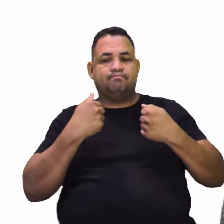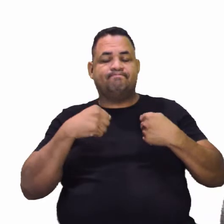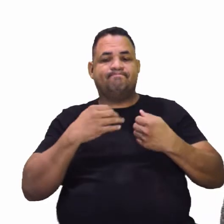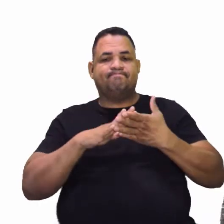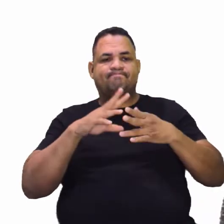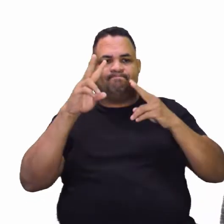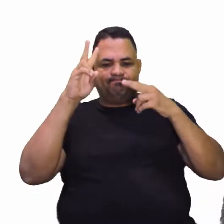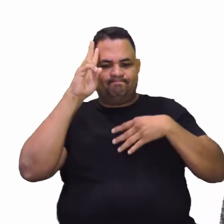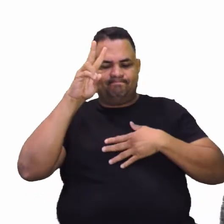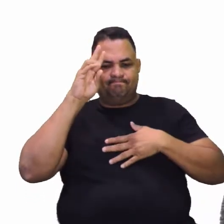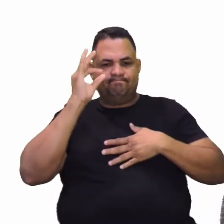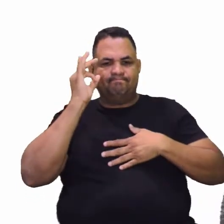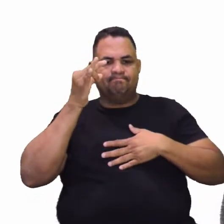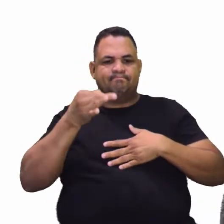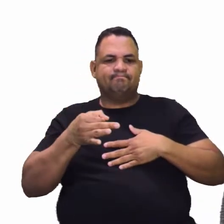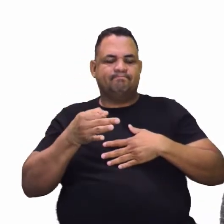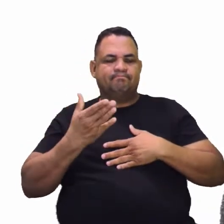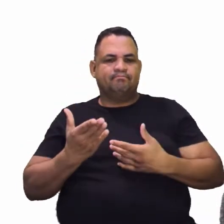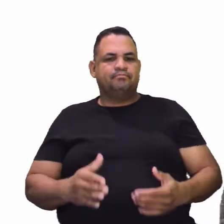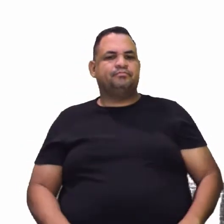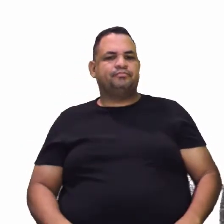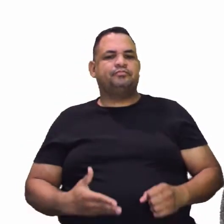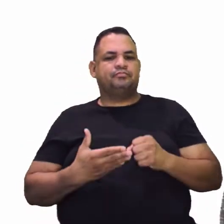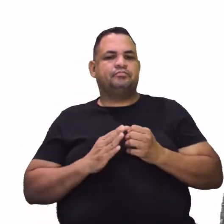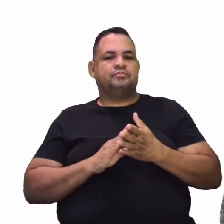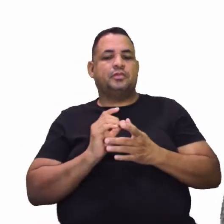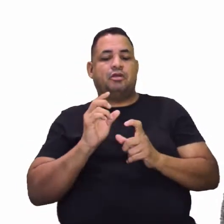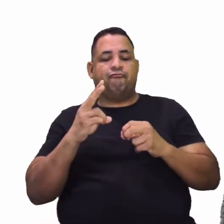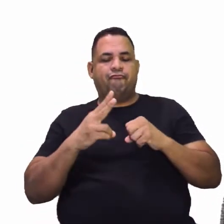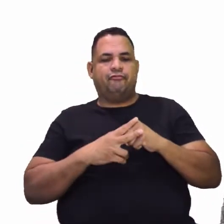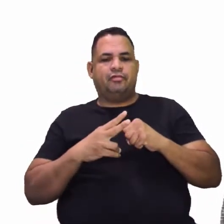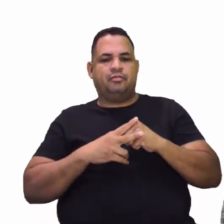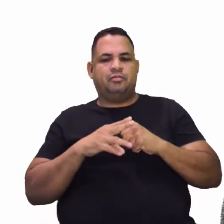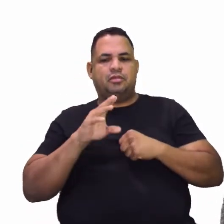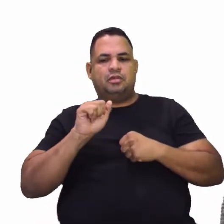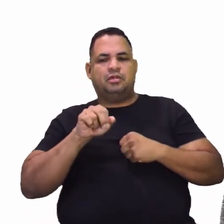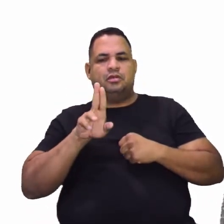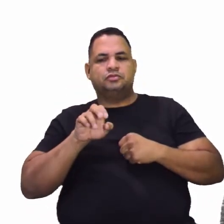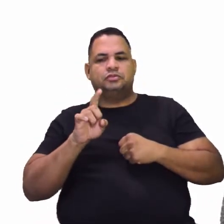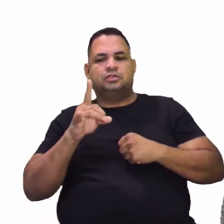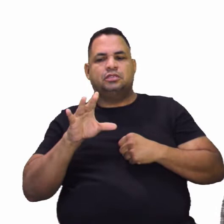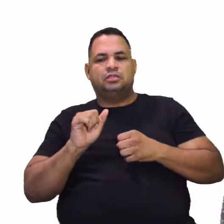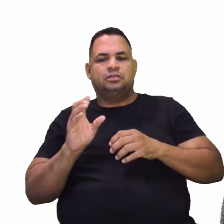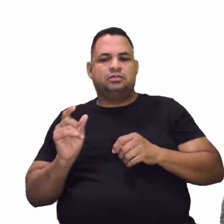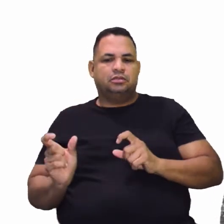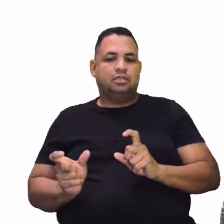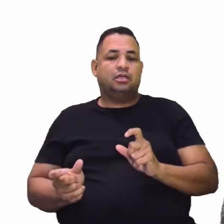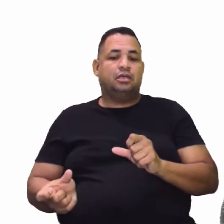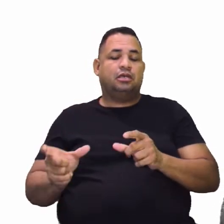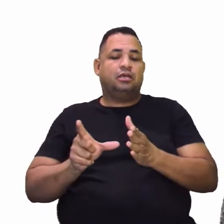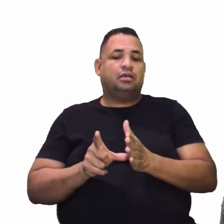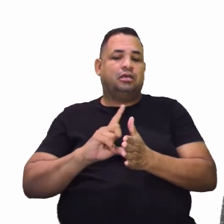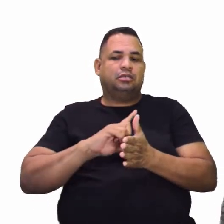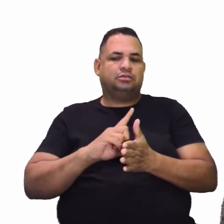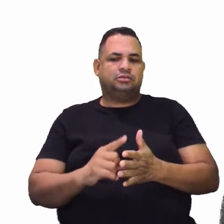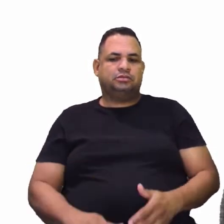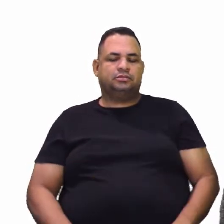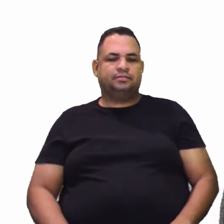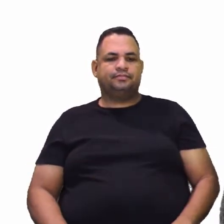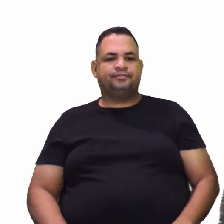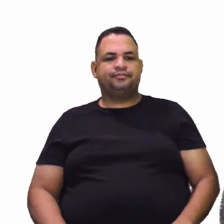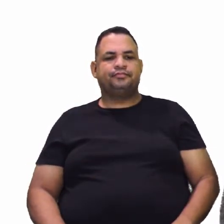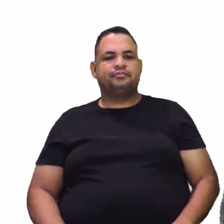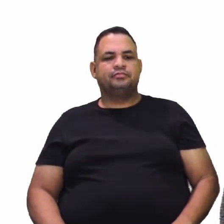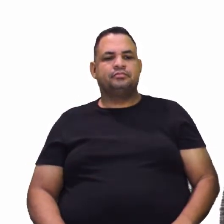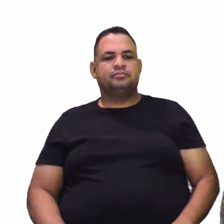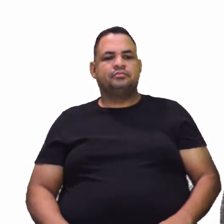lembrar que o correto mesmo é você colocar um auxiliar na frente, certo? Então, os auxiliares do e does,